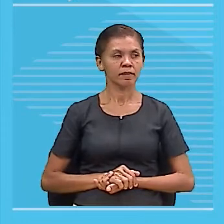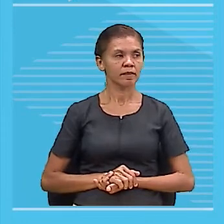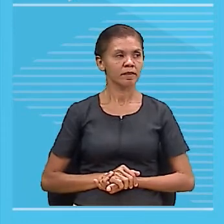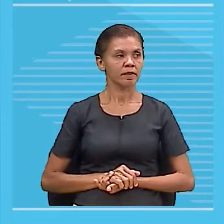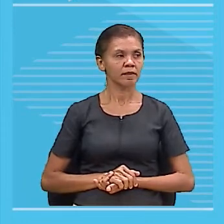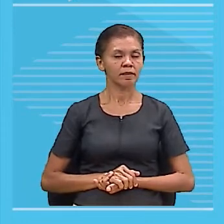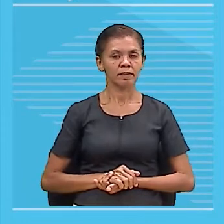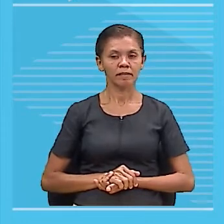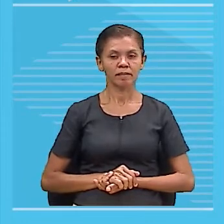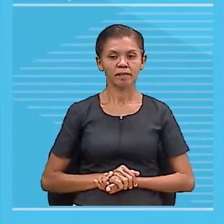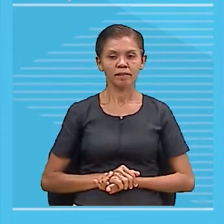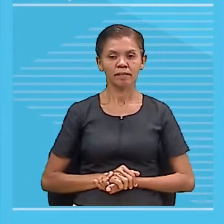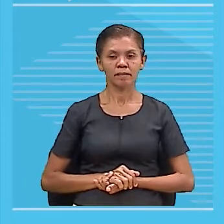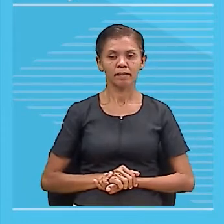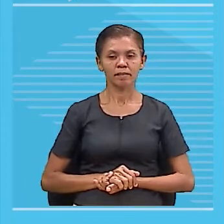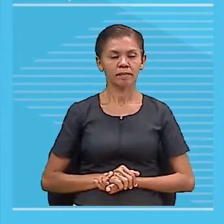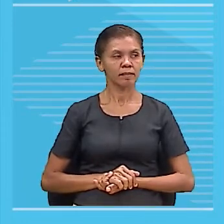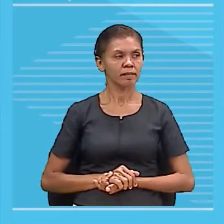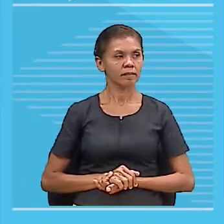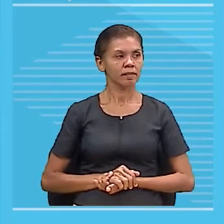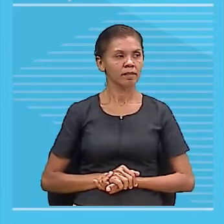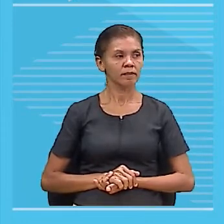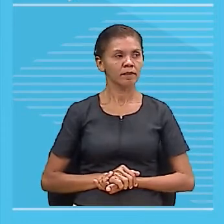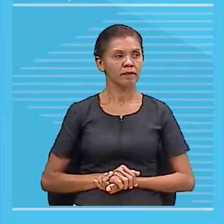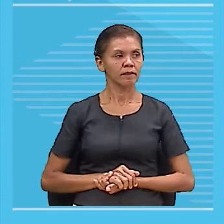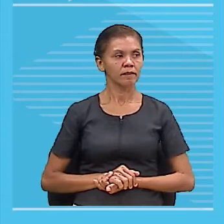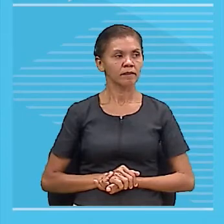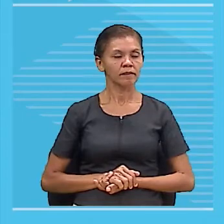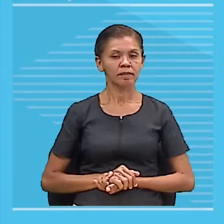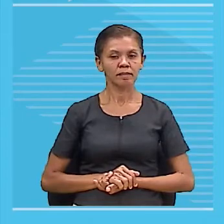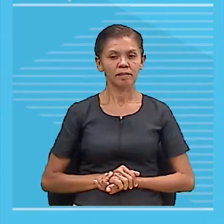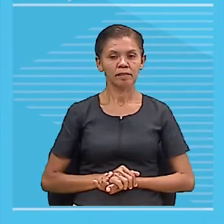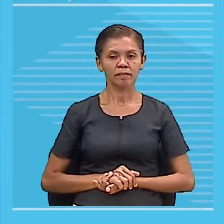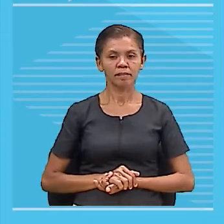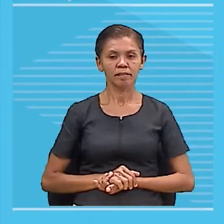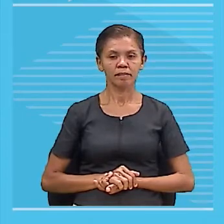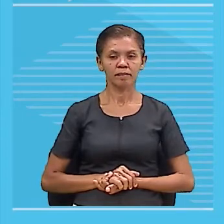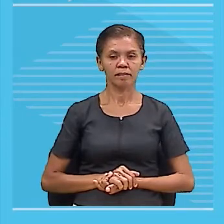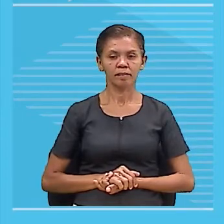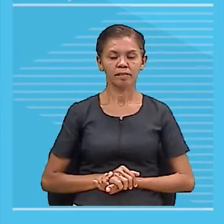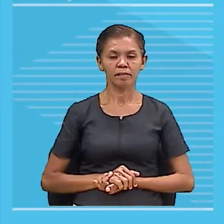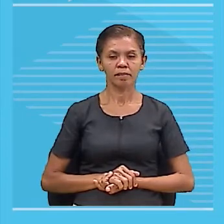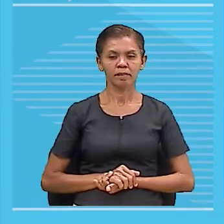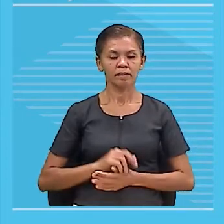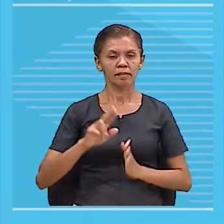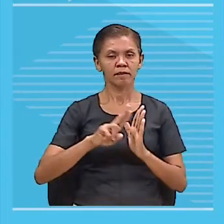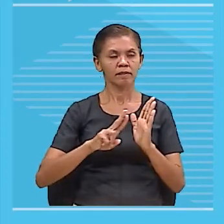Então, a capacitância é a quantidade de carga dividido pela